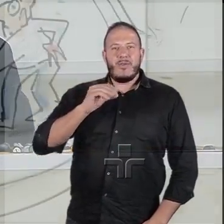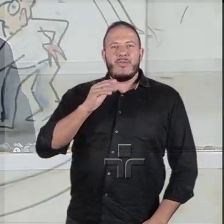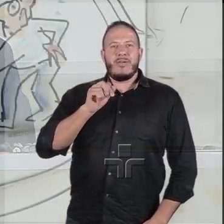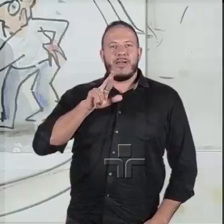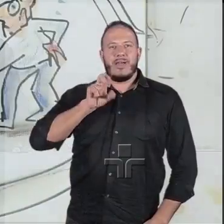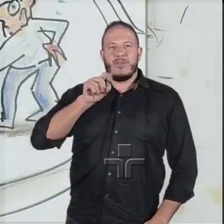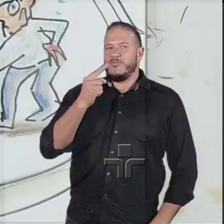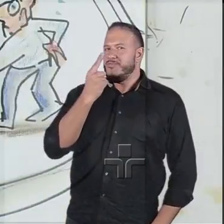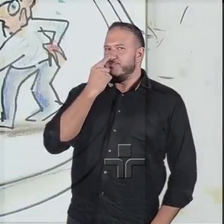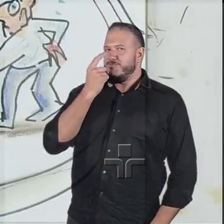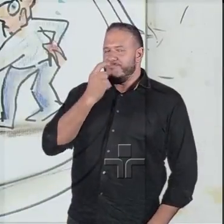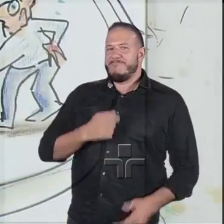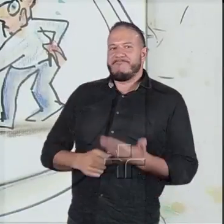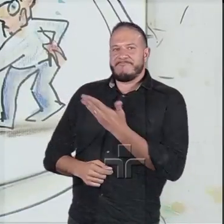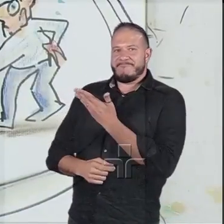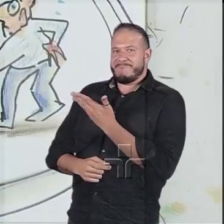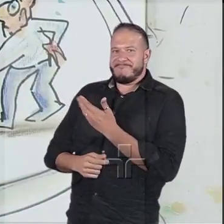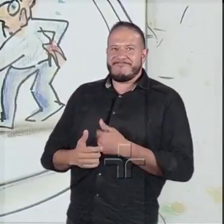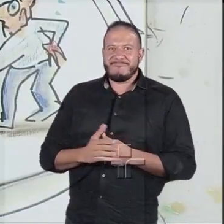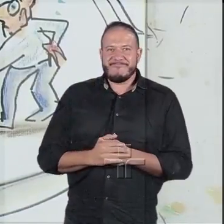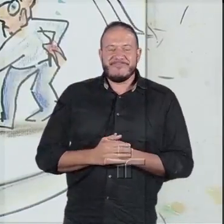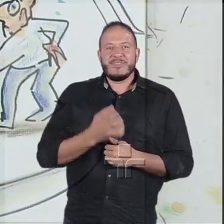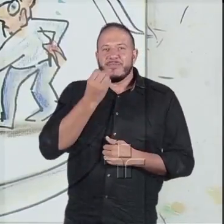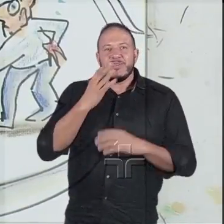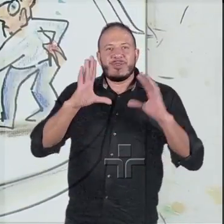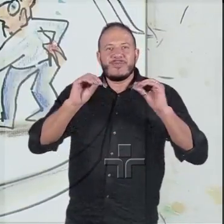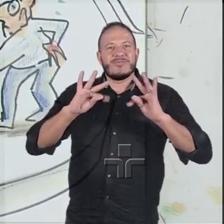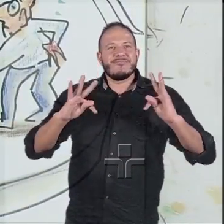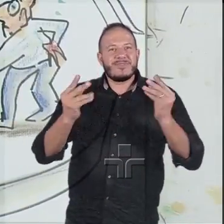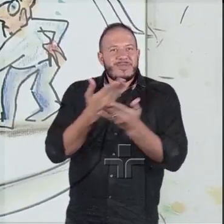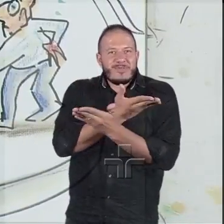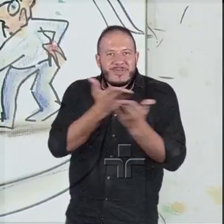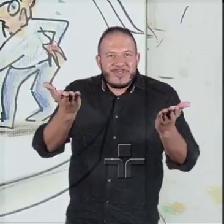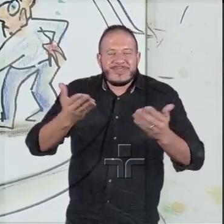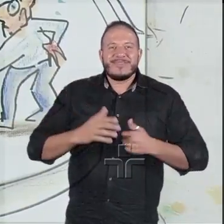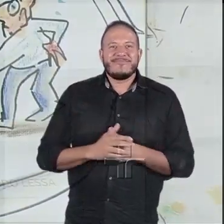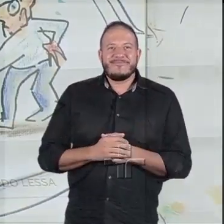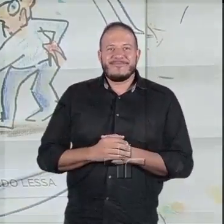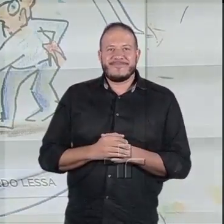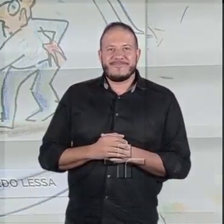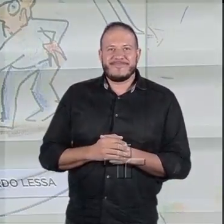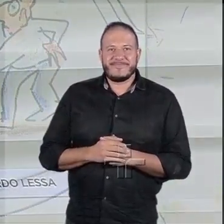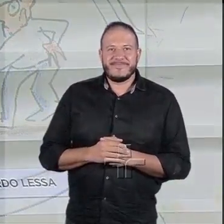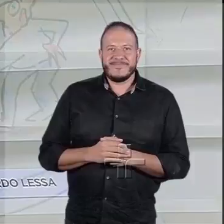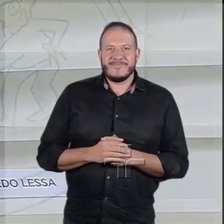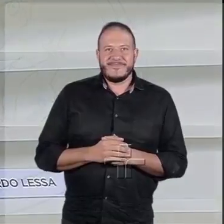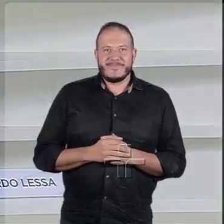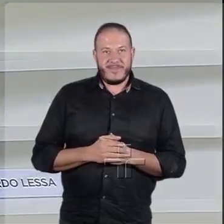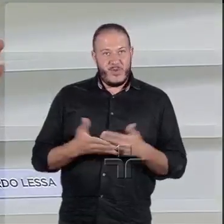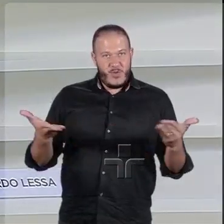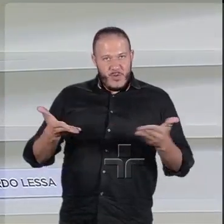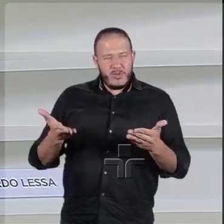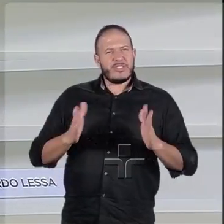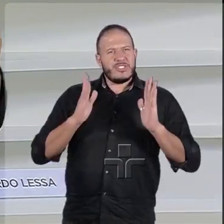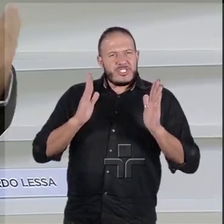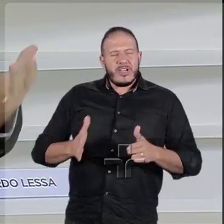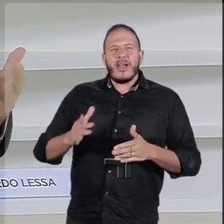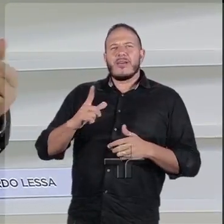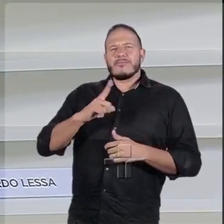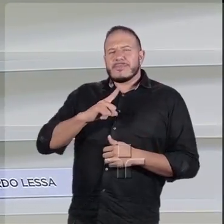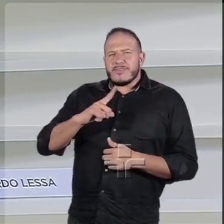imprevidente Paulo Caruso. Boa noite a todos. Hoje nós já teve um vazamento,